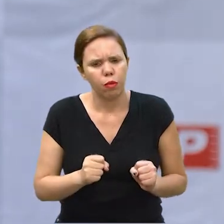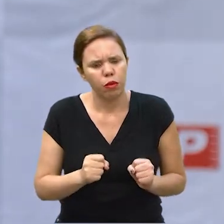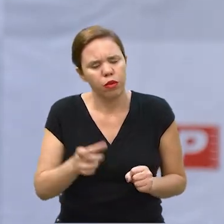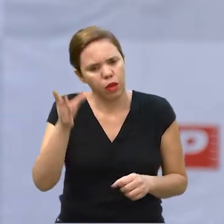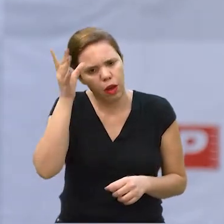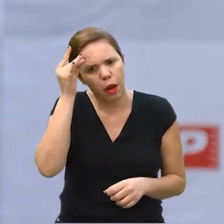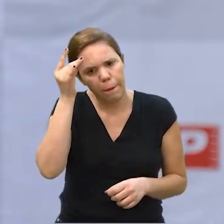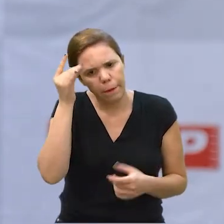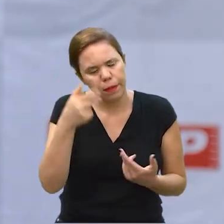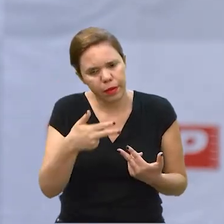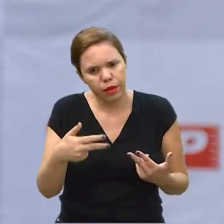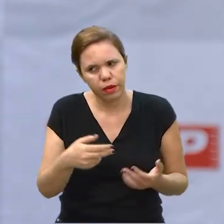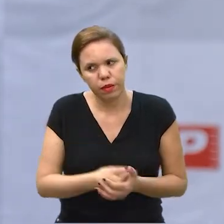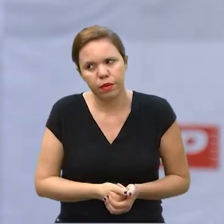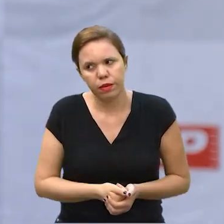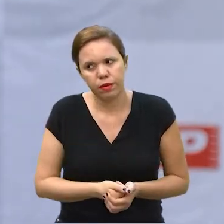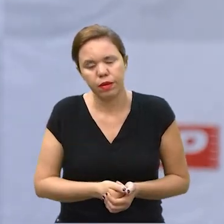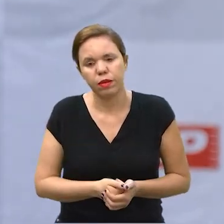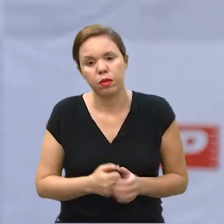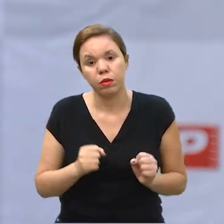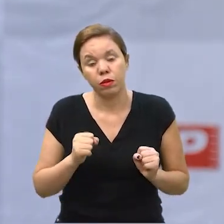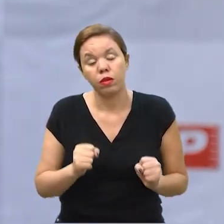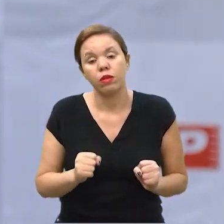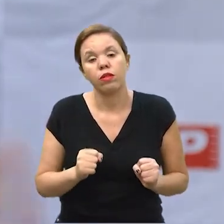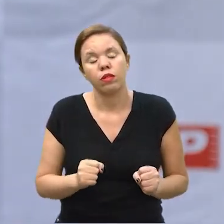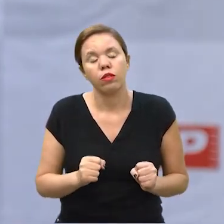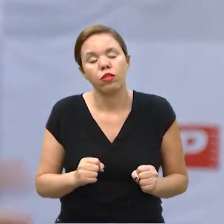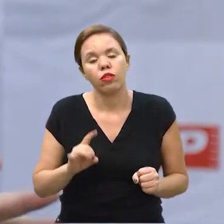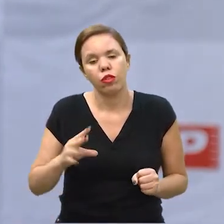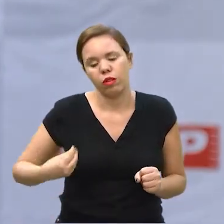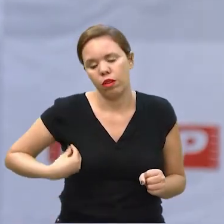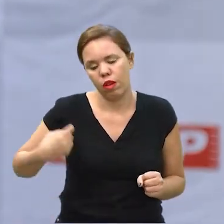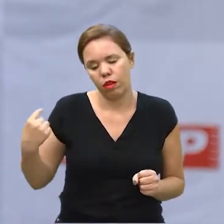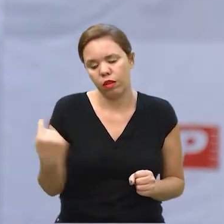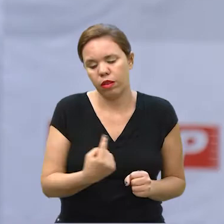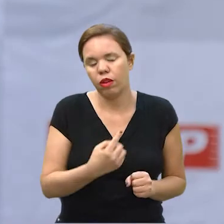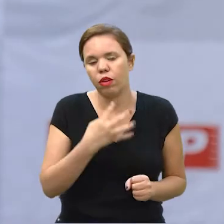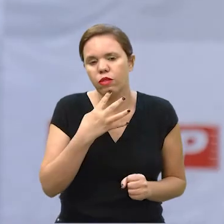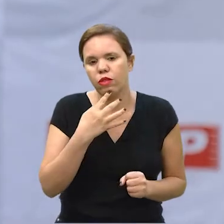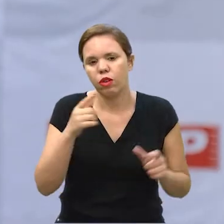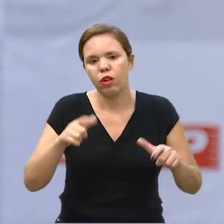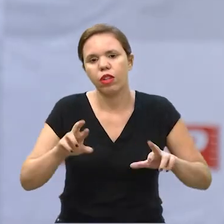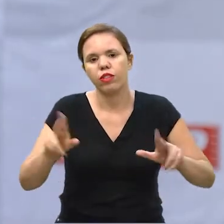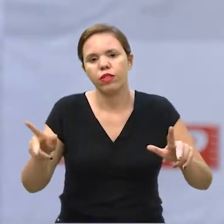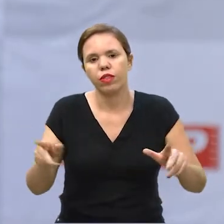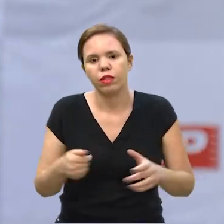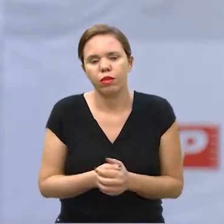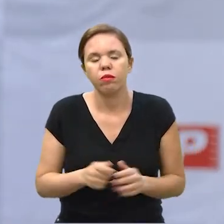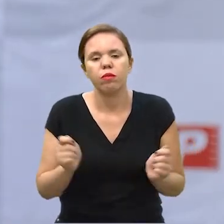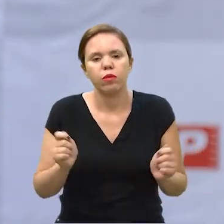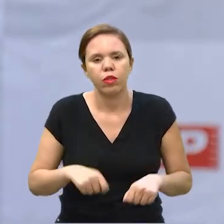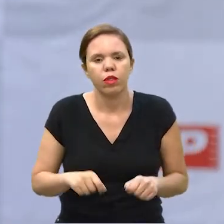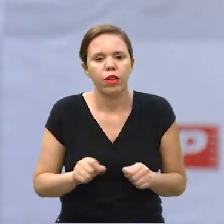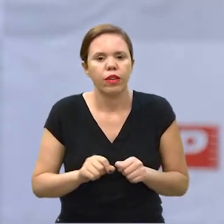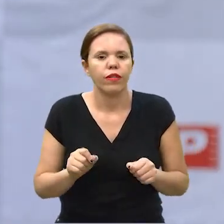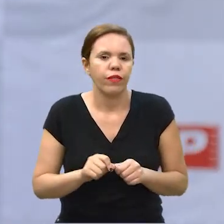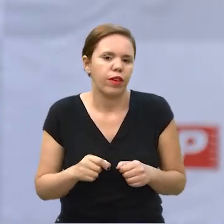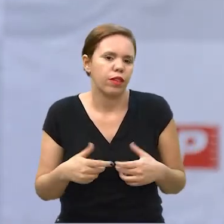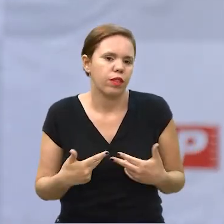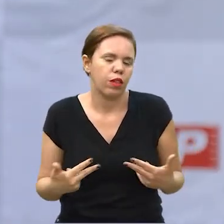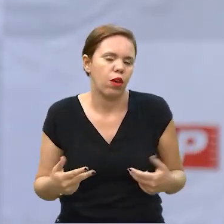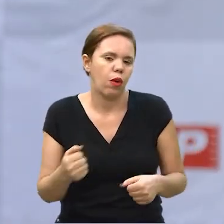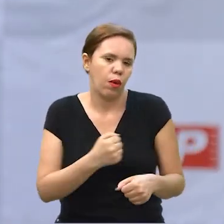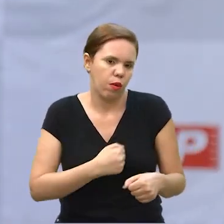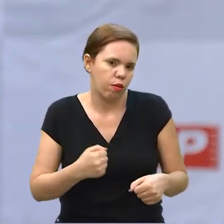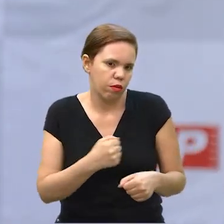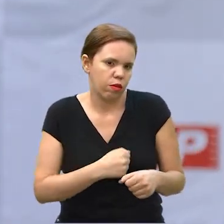aprender bastante coisa. Eu vou poder, só de estar aqui, de estar conhecendo, estar num lugar diferente, de estar podendo fazer,